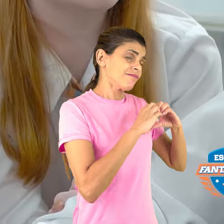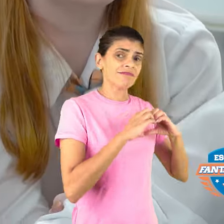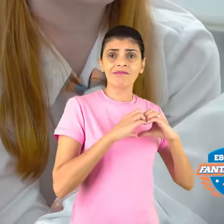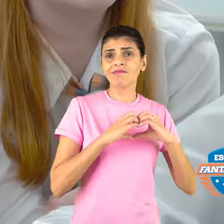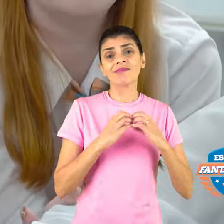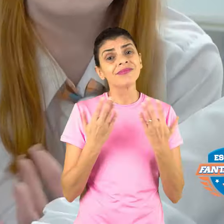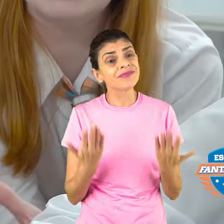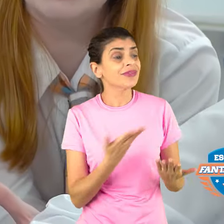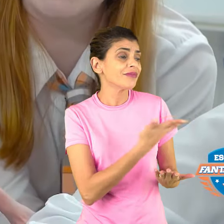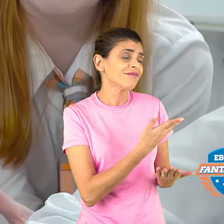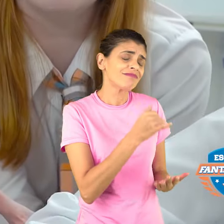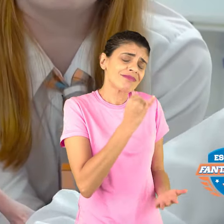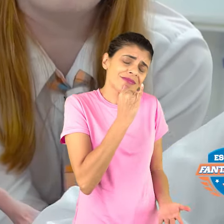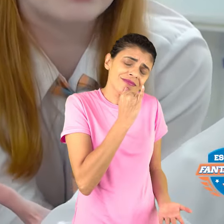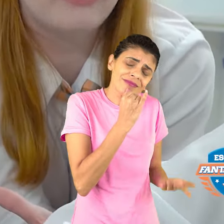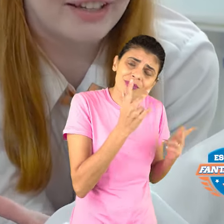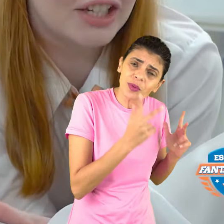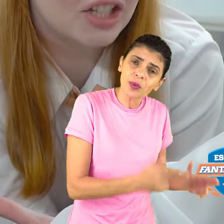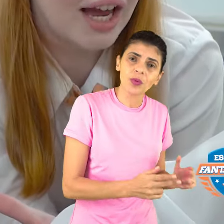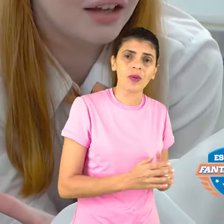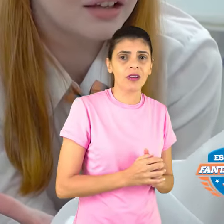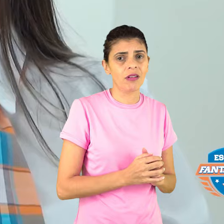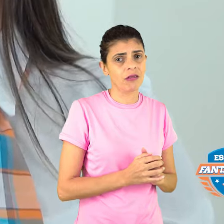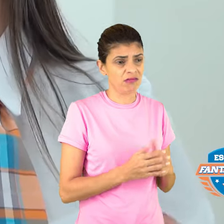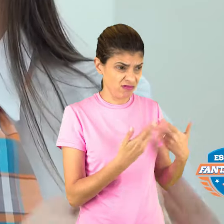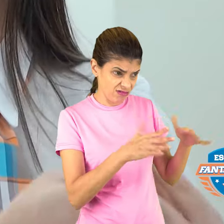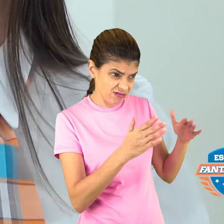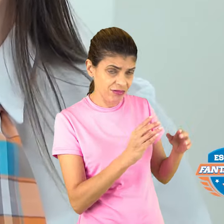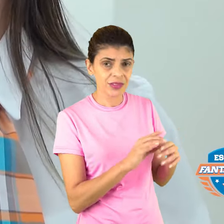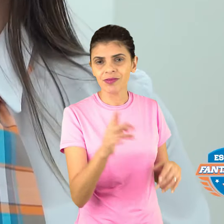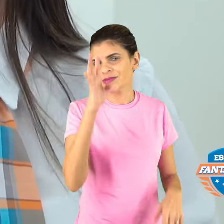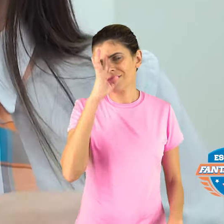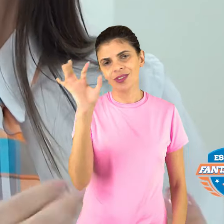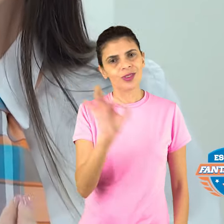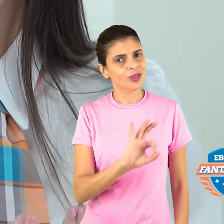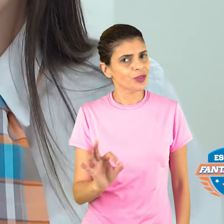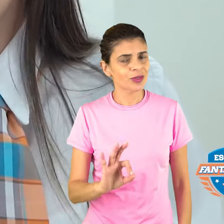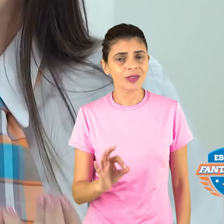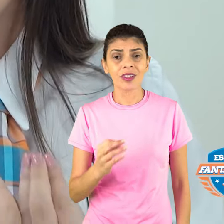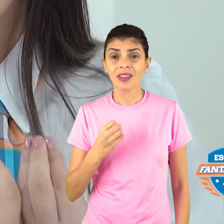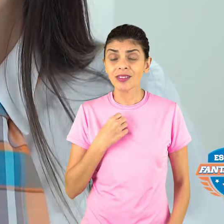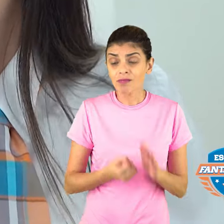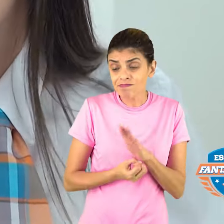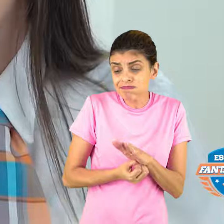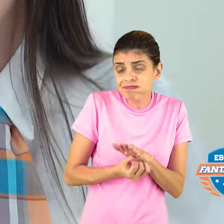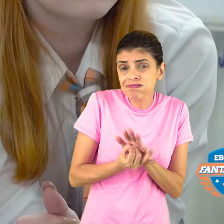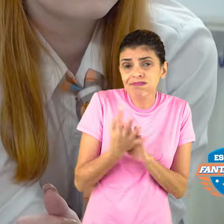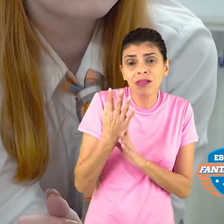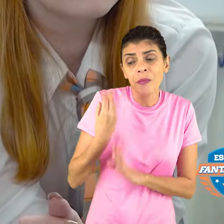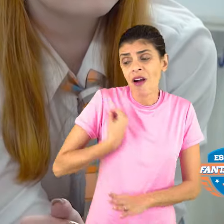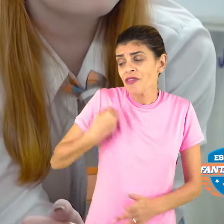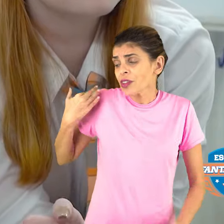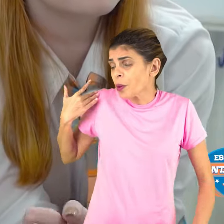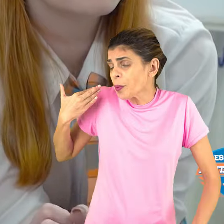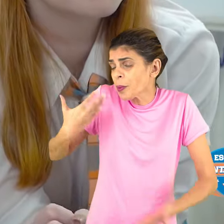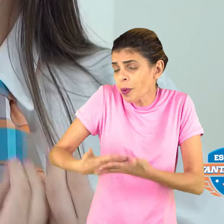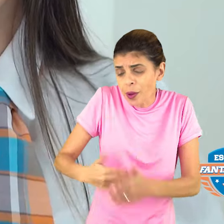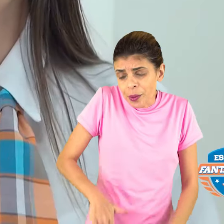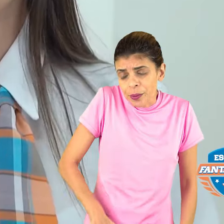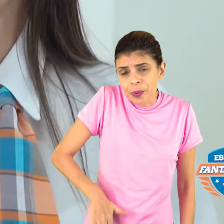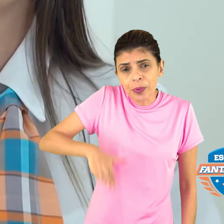Viu, amiga? O Daniel tá triste. Você vai deixar? Vocês não entendem. Eu passo por isso a minha vida toda. Passa por isso o